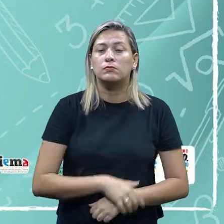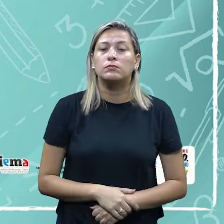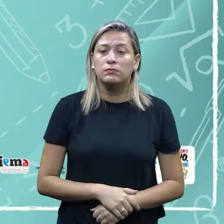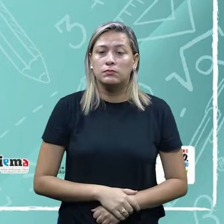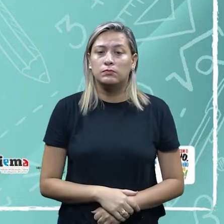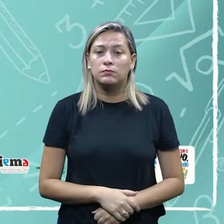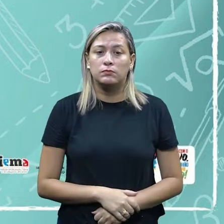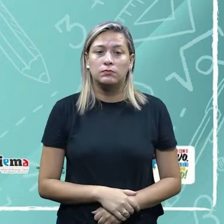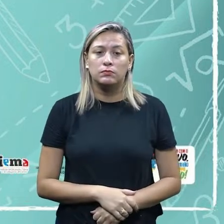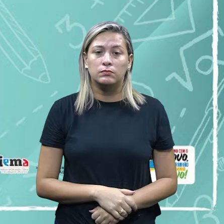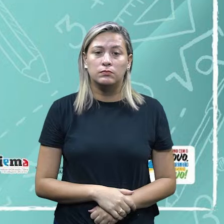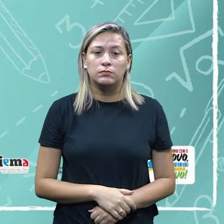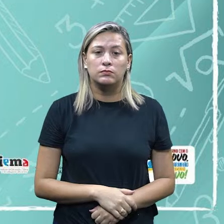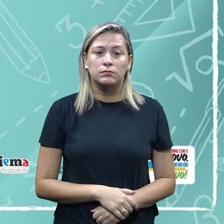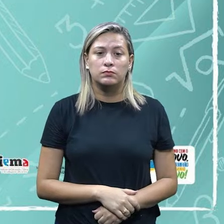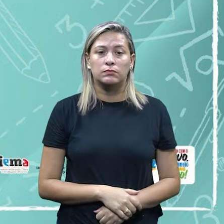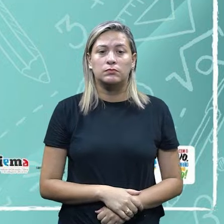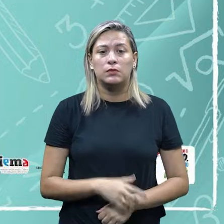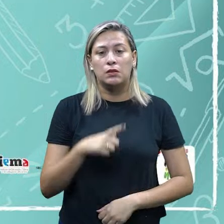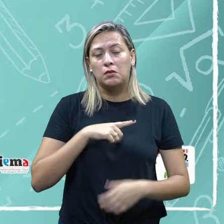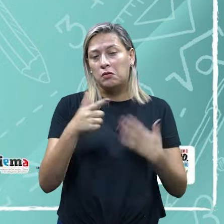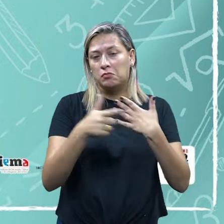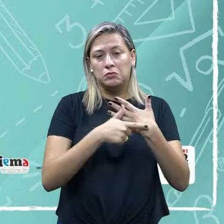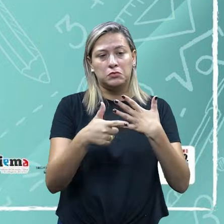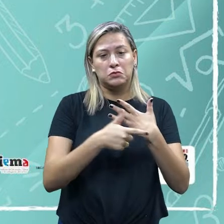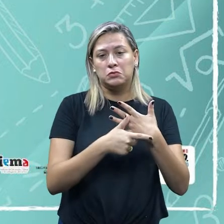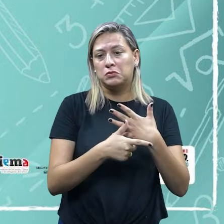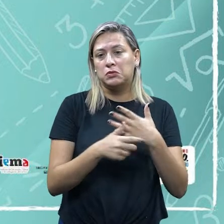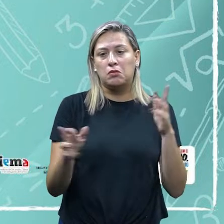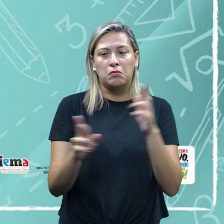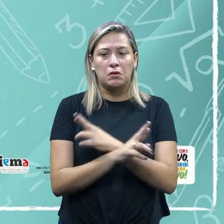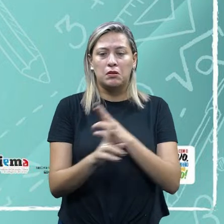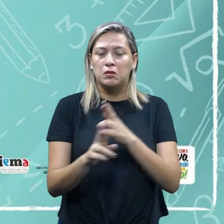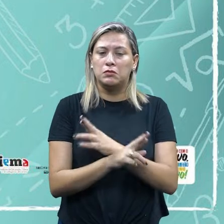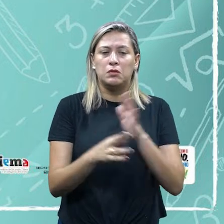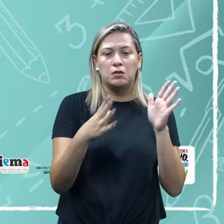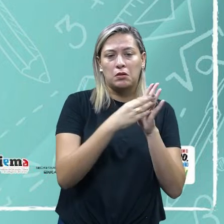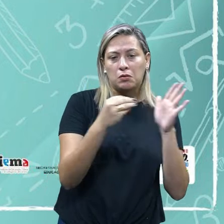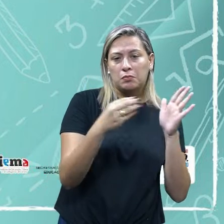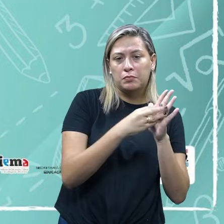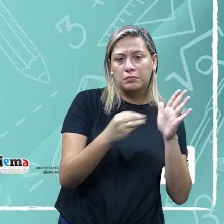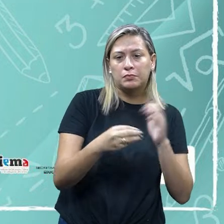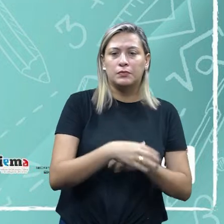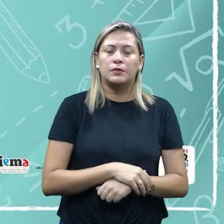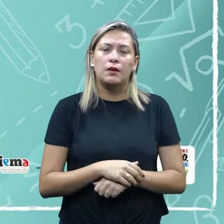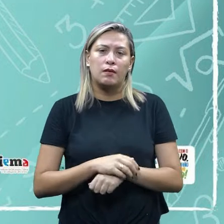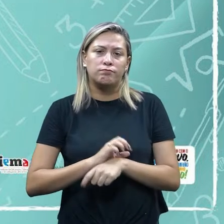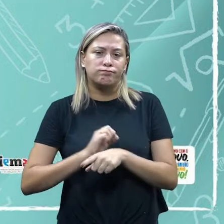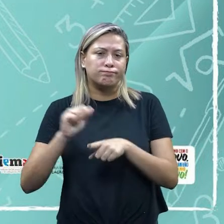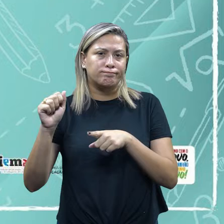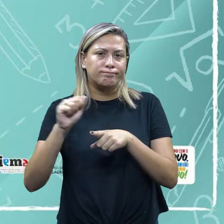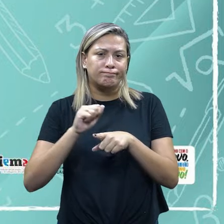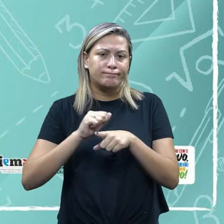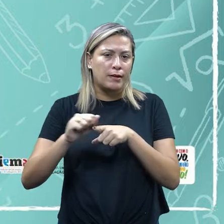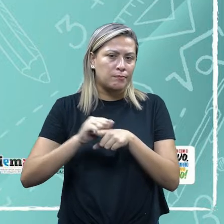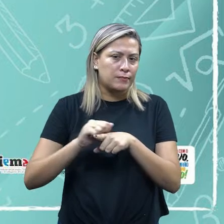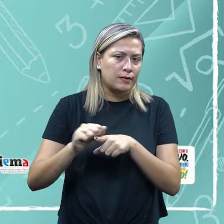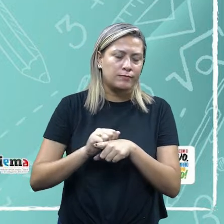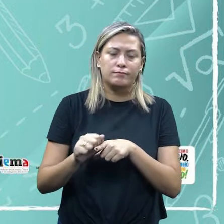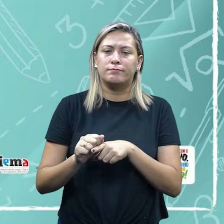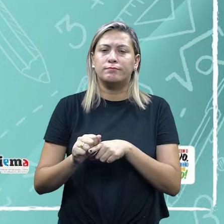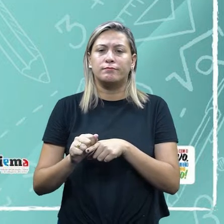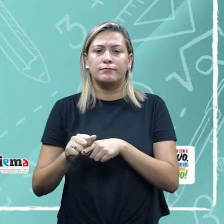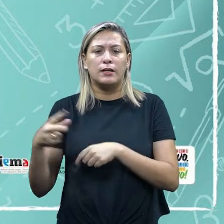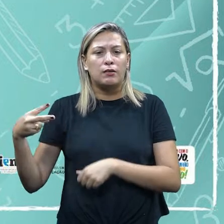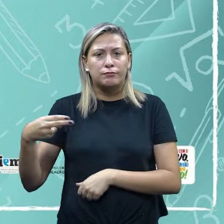língua inglesa. Então, você tem funcionalidades relacionadas a copiar, a apagar, a recortar, todos